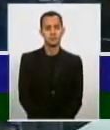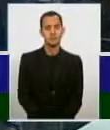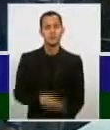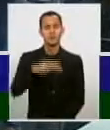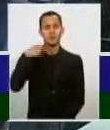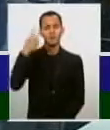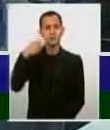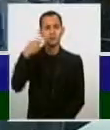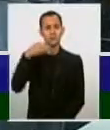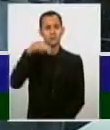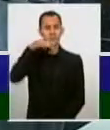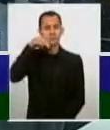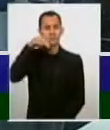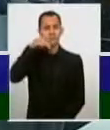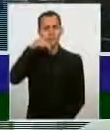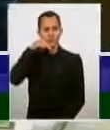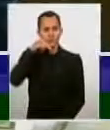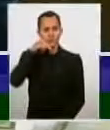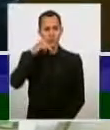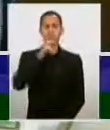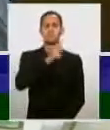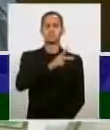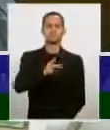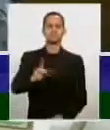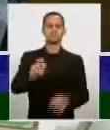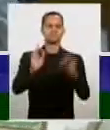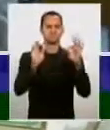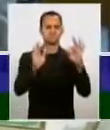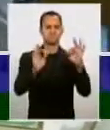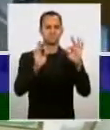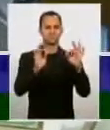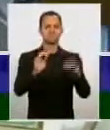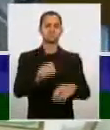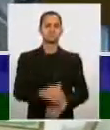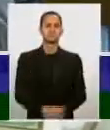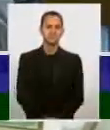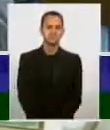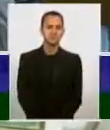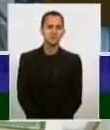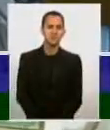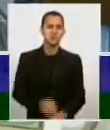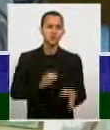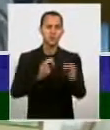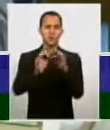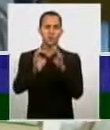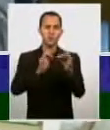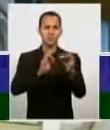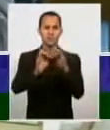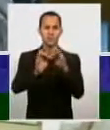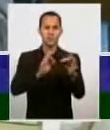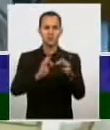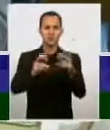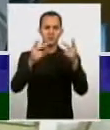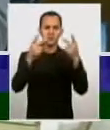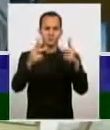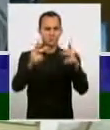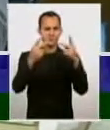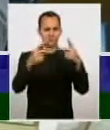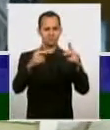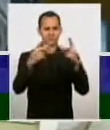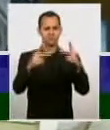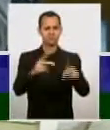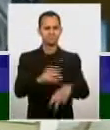Vereador Márcio Nobre, grande presidente, o projeto Sua Excelência